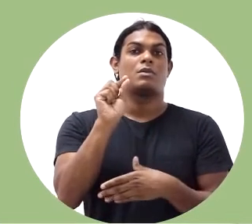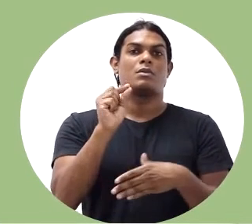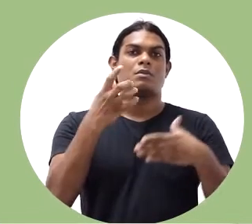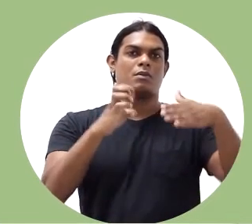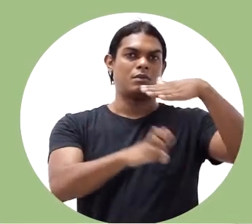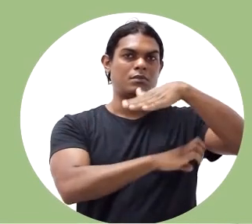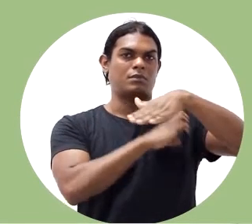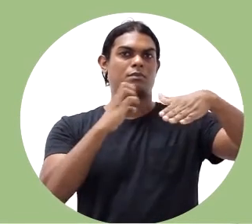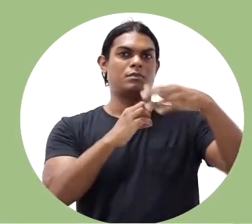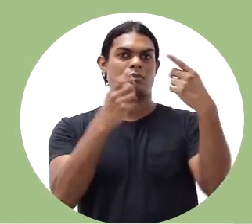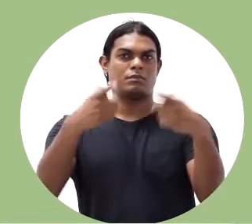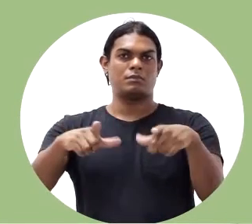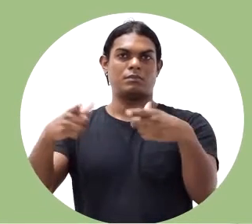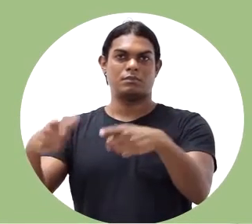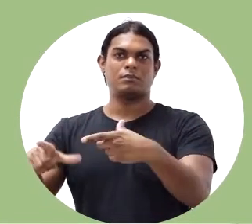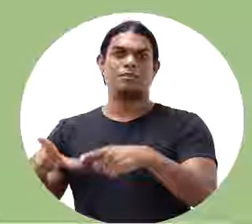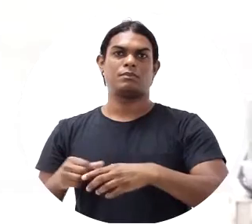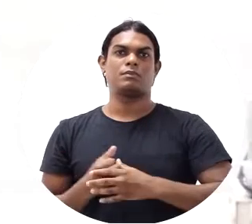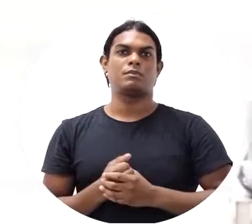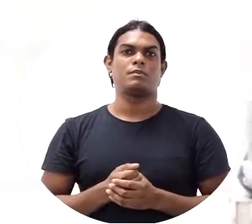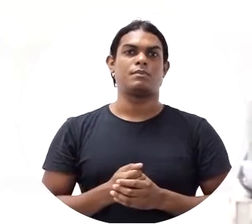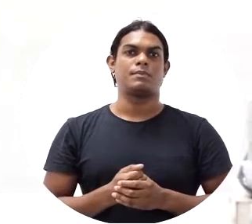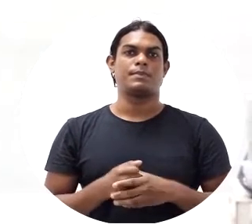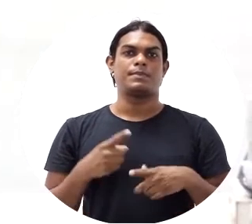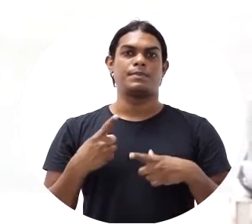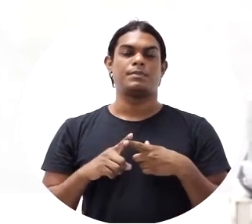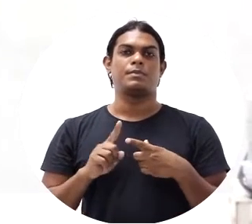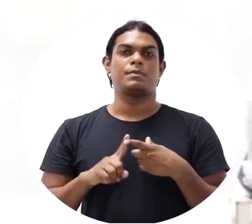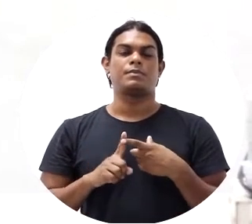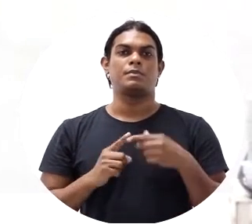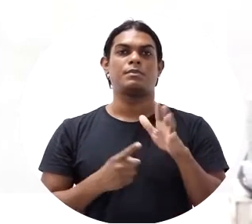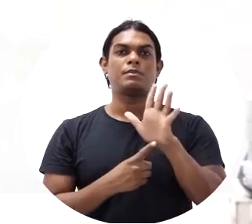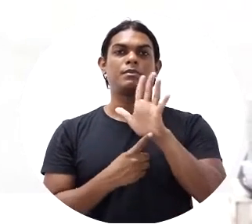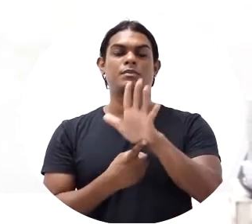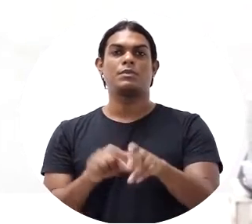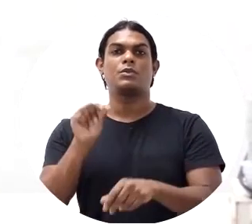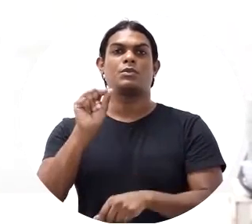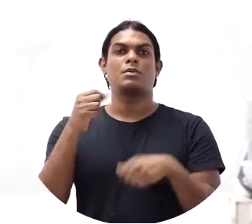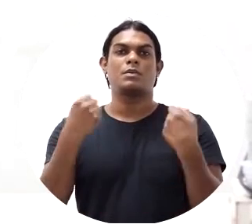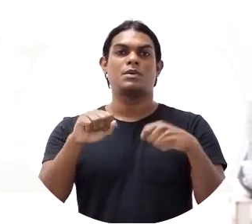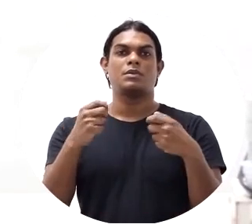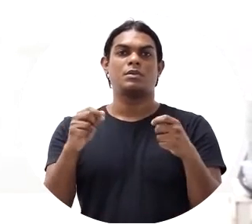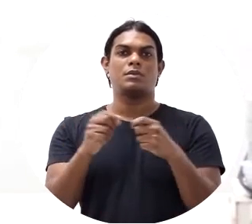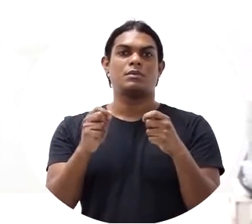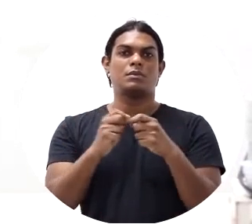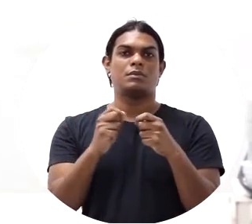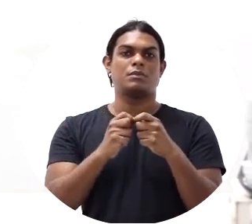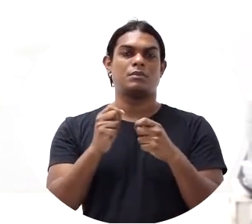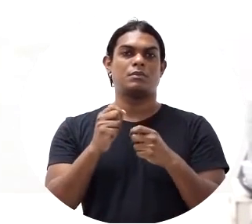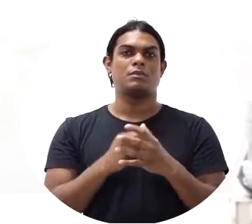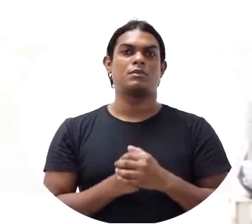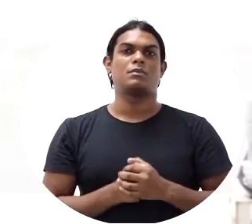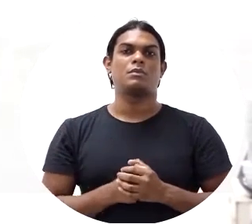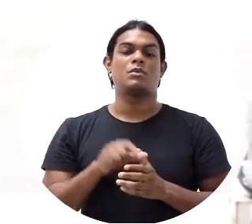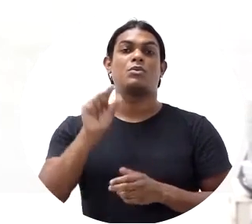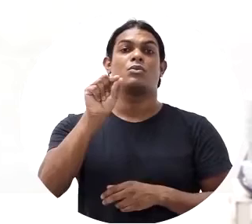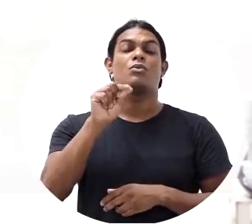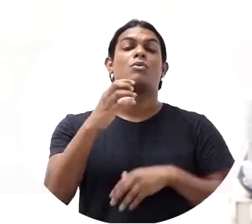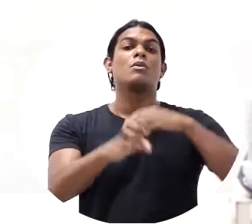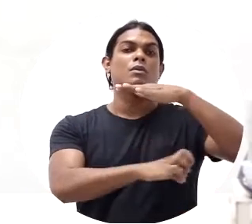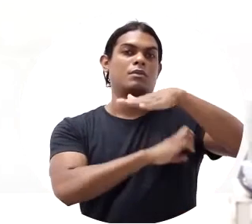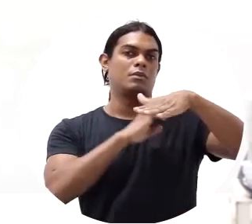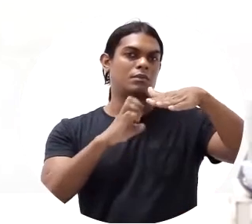unidades de fabricação. Ele deve definir os itens que deverão ser feitos, em que momento, em qual